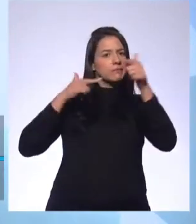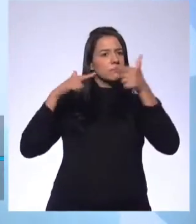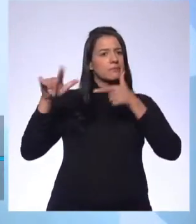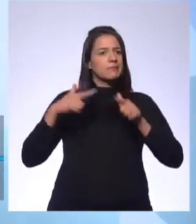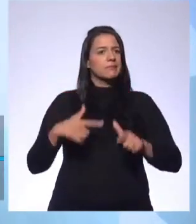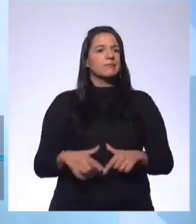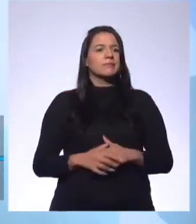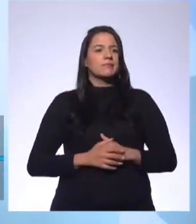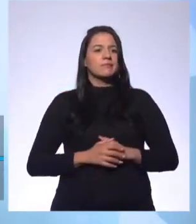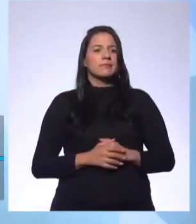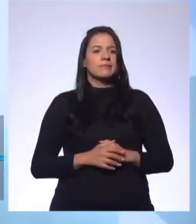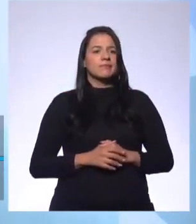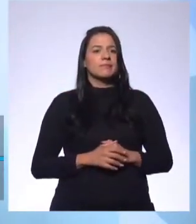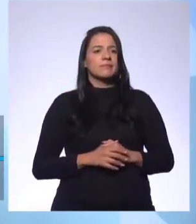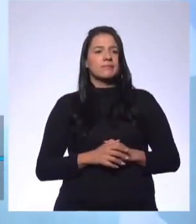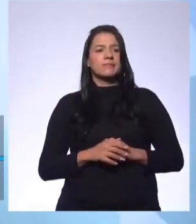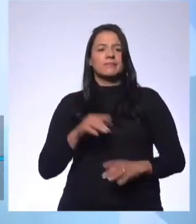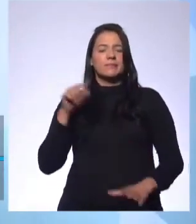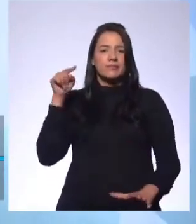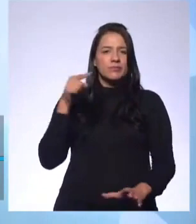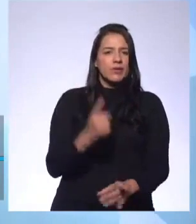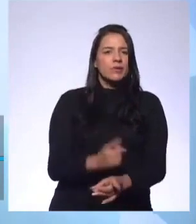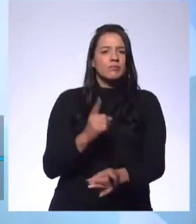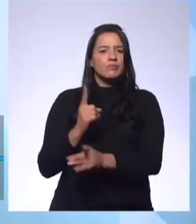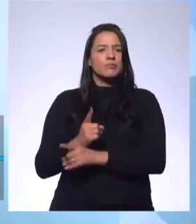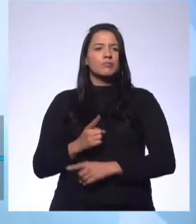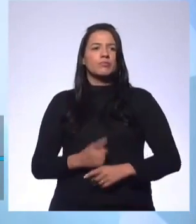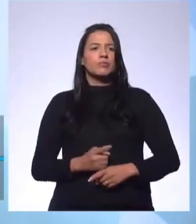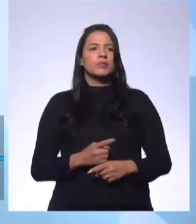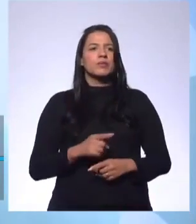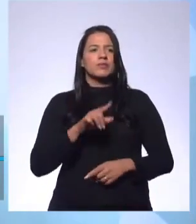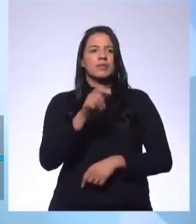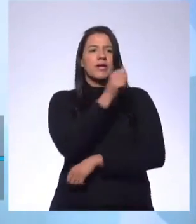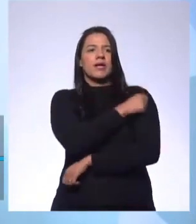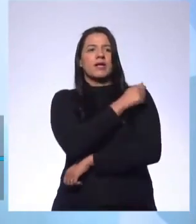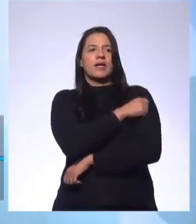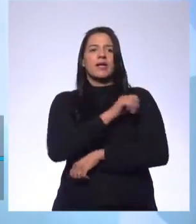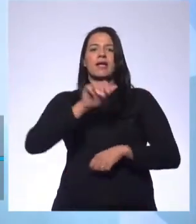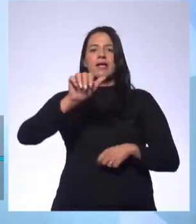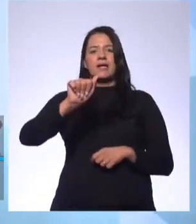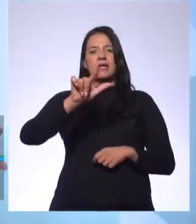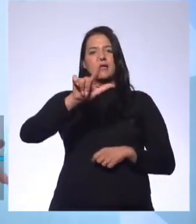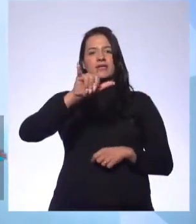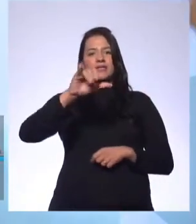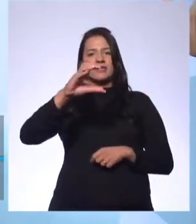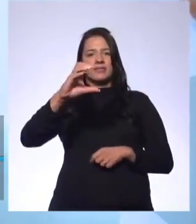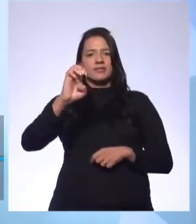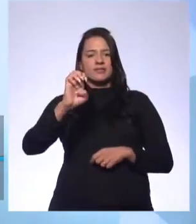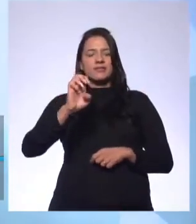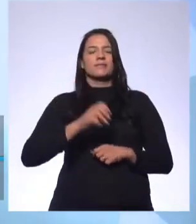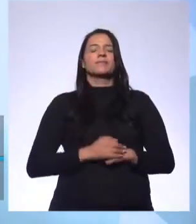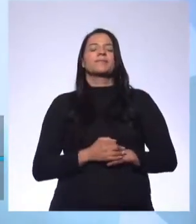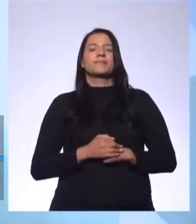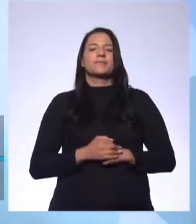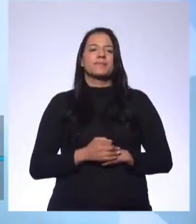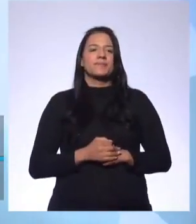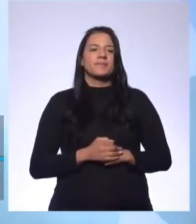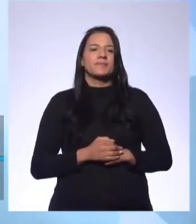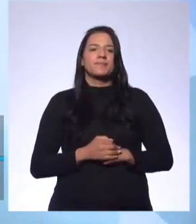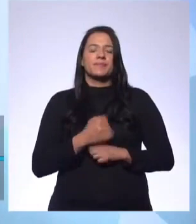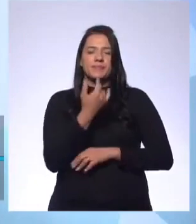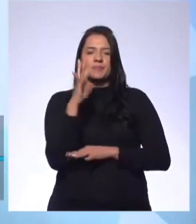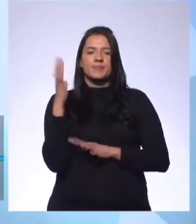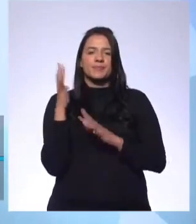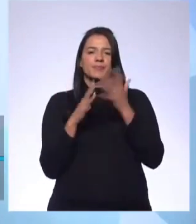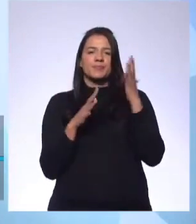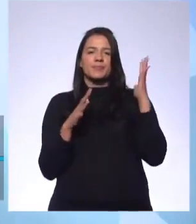lá no poço, no fundo do... Não é bem no poço. É a aluna? Estão falando de Alice aqui. Alice, é a Alice. No País das